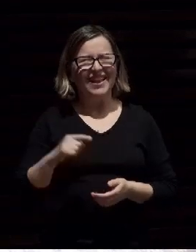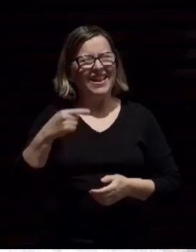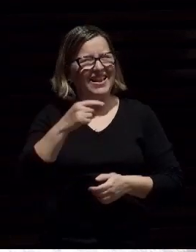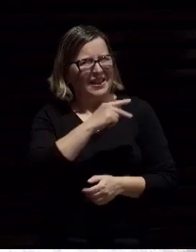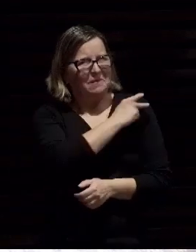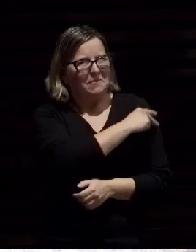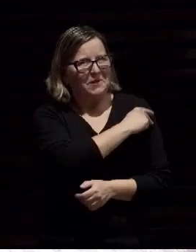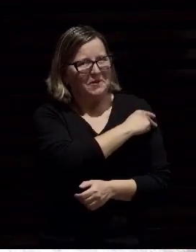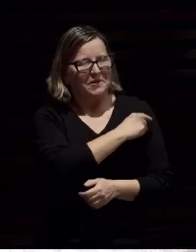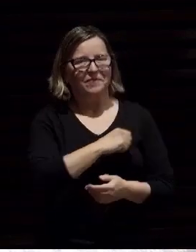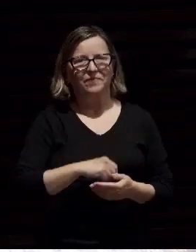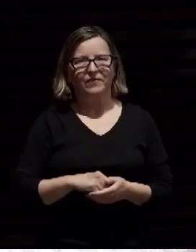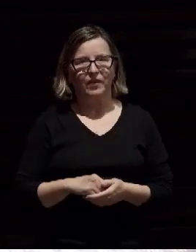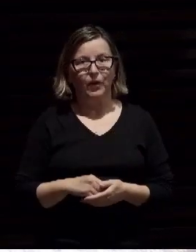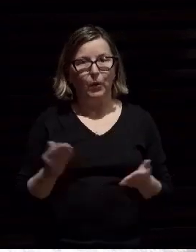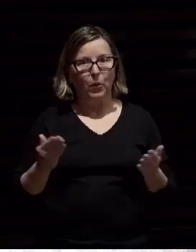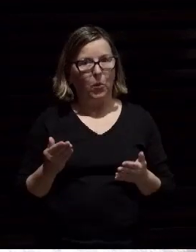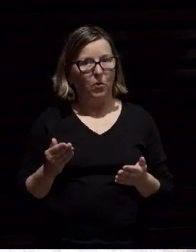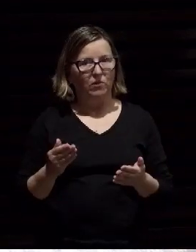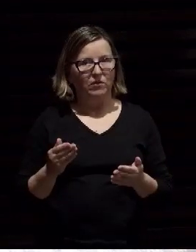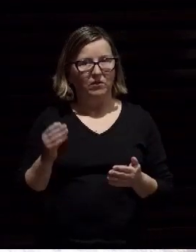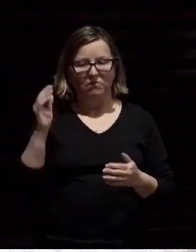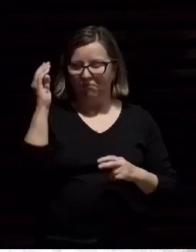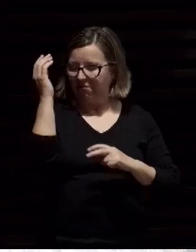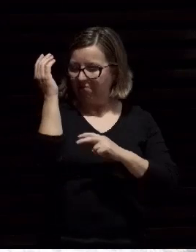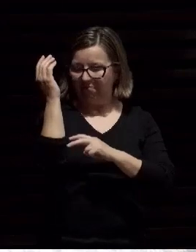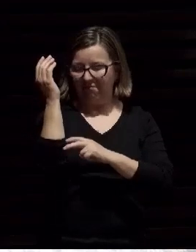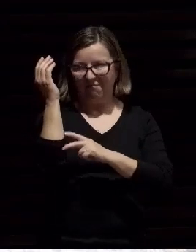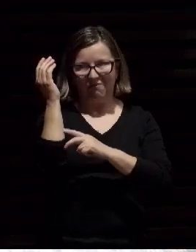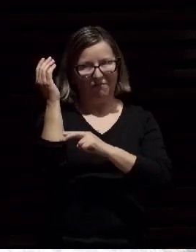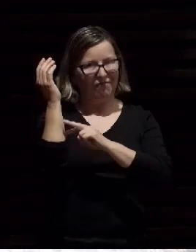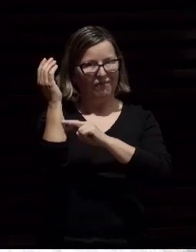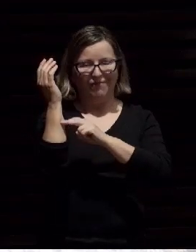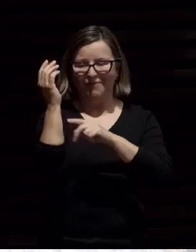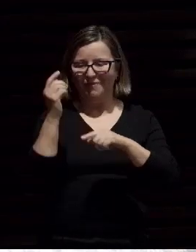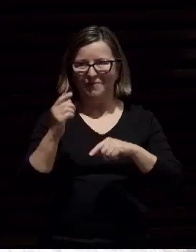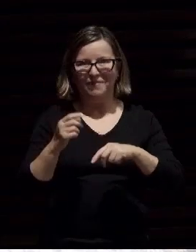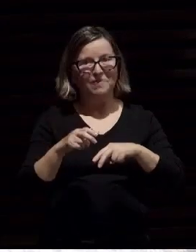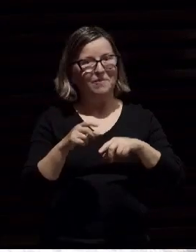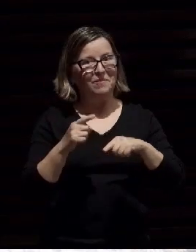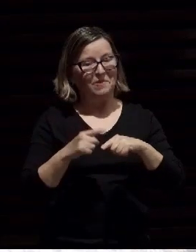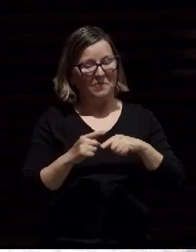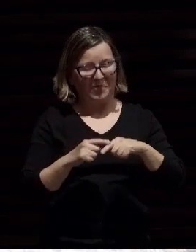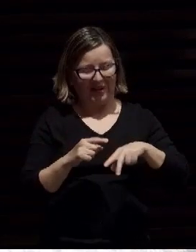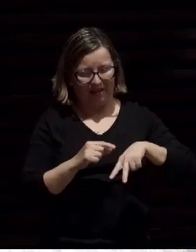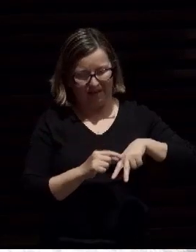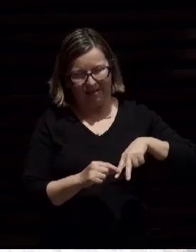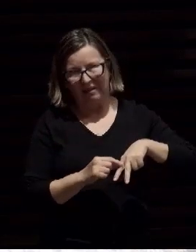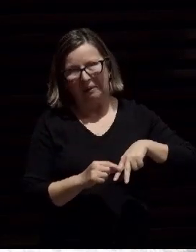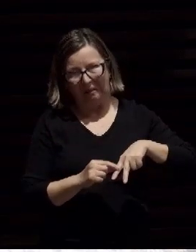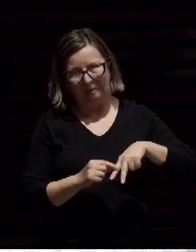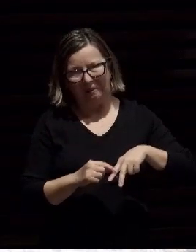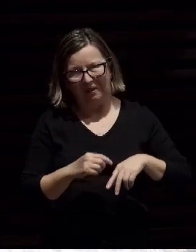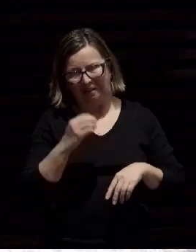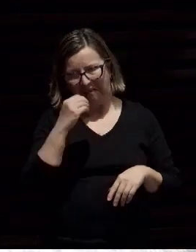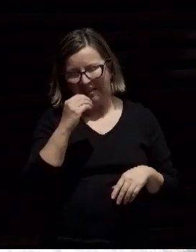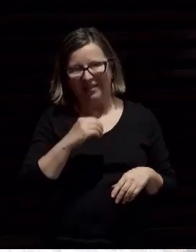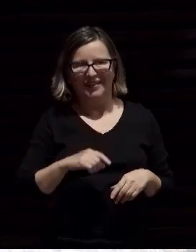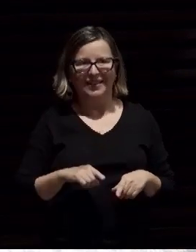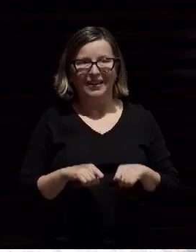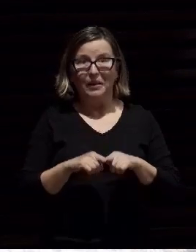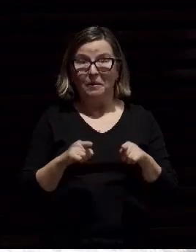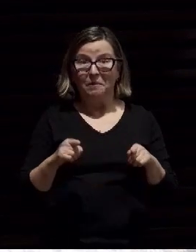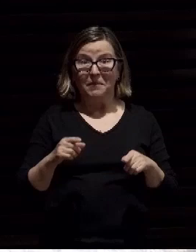Hoje eu não vou subir mais porque as pernas não dão. Mas naquele dia em que ela estava plantada, eu estava em cima do